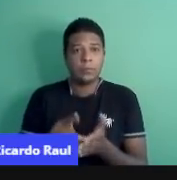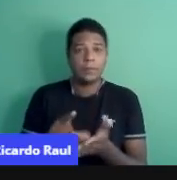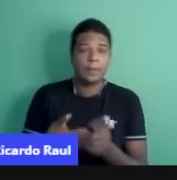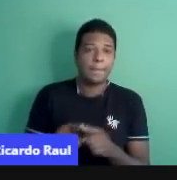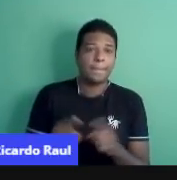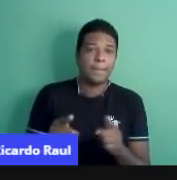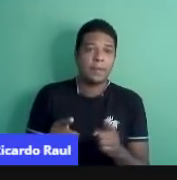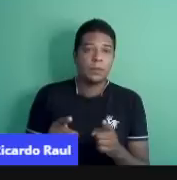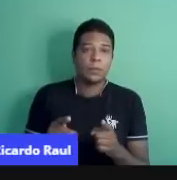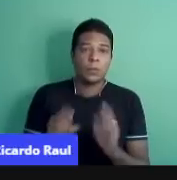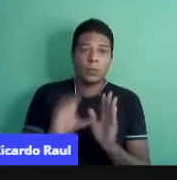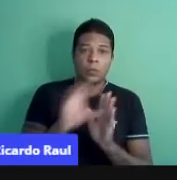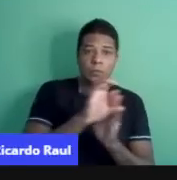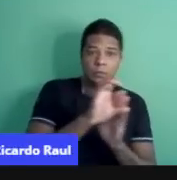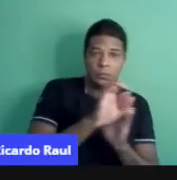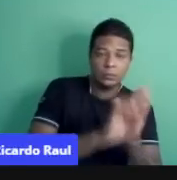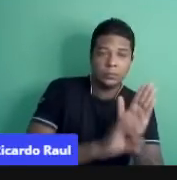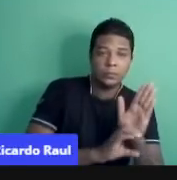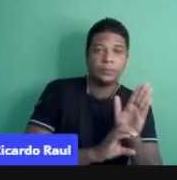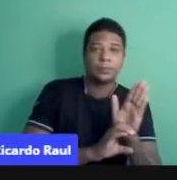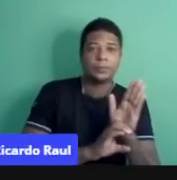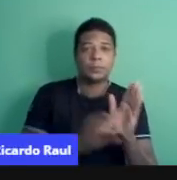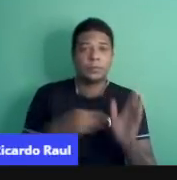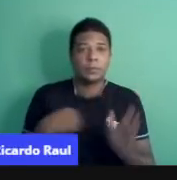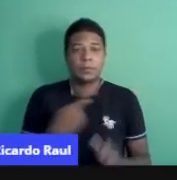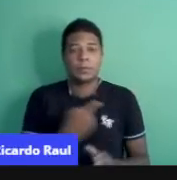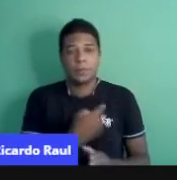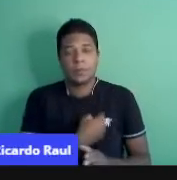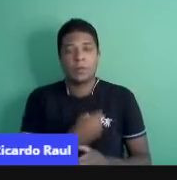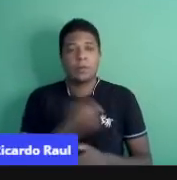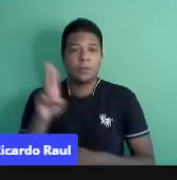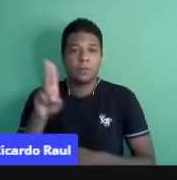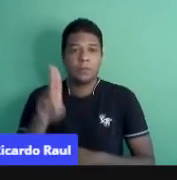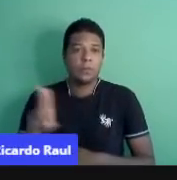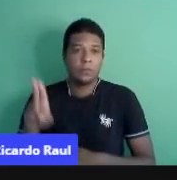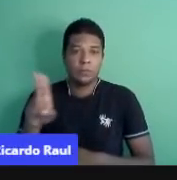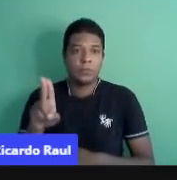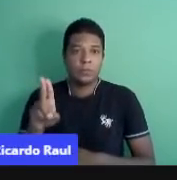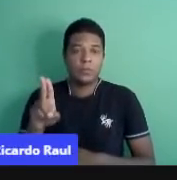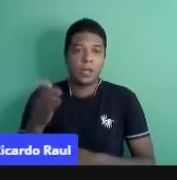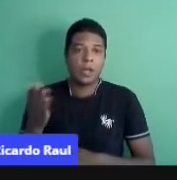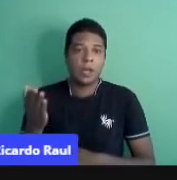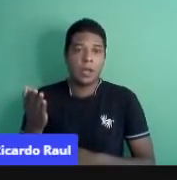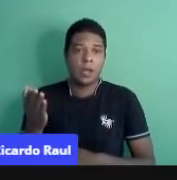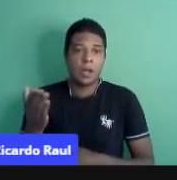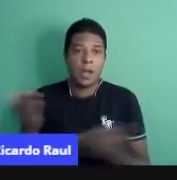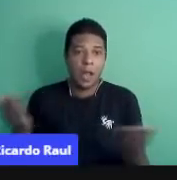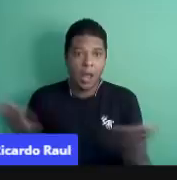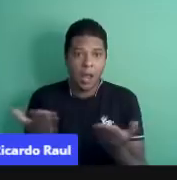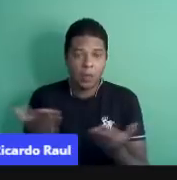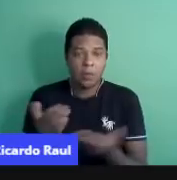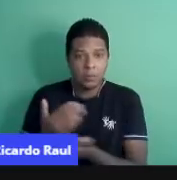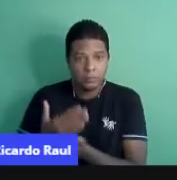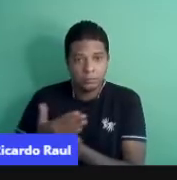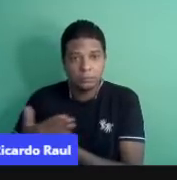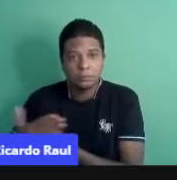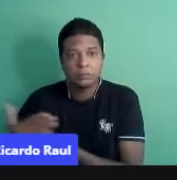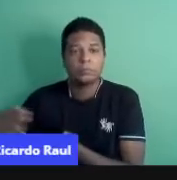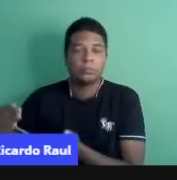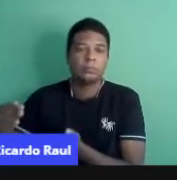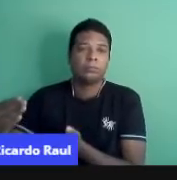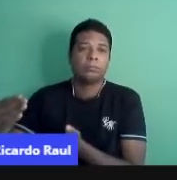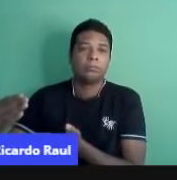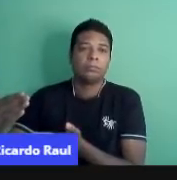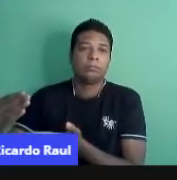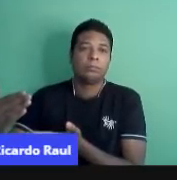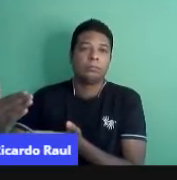o currículo que nós vamos utilizar agora em diante, certo? Ele